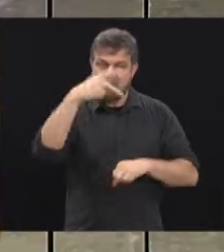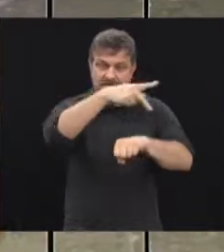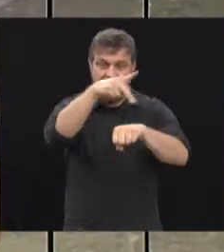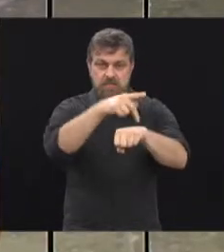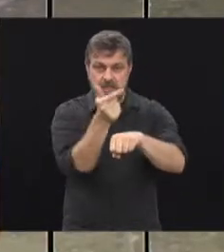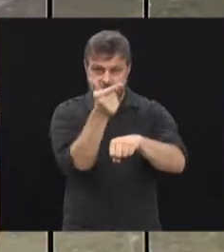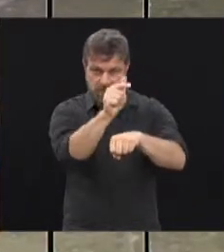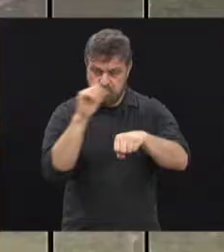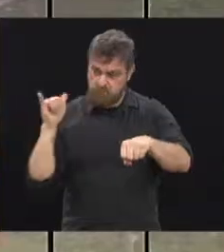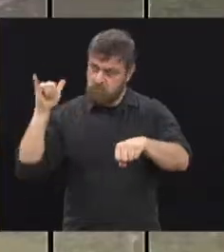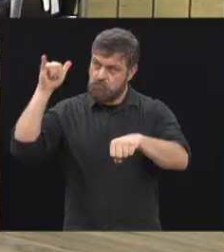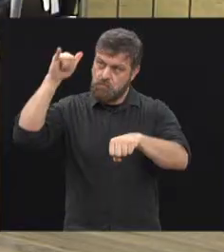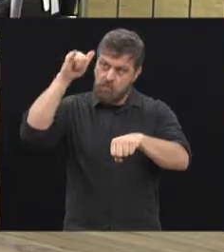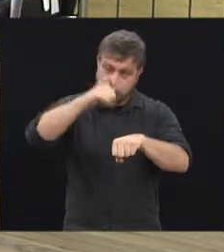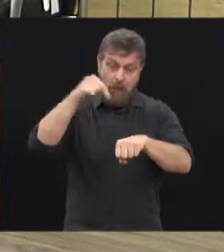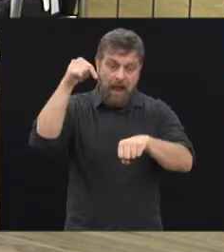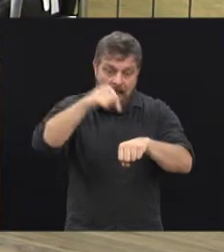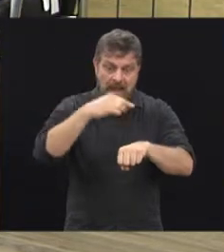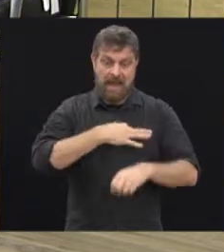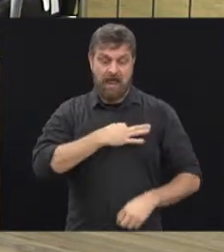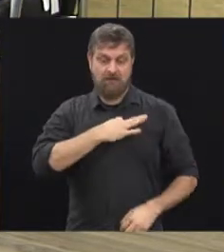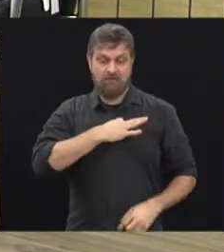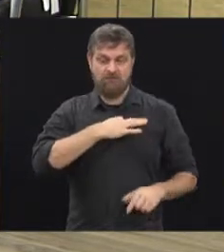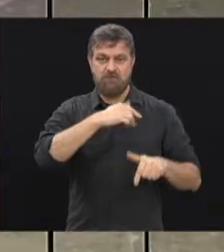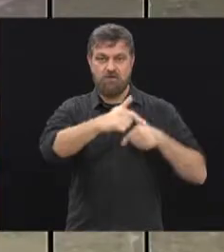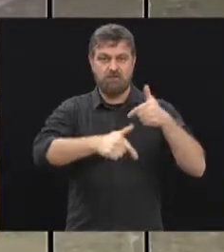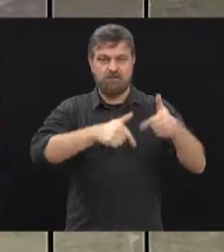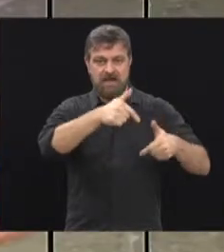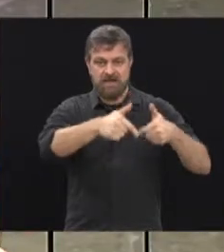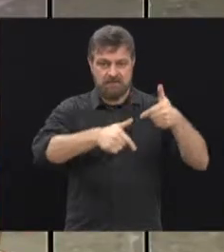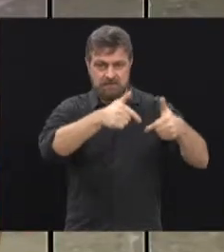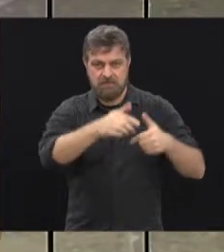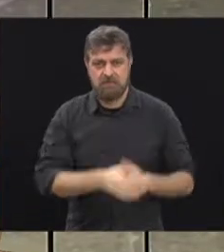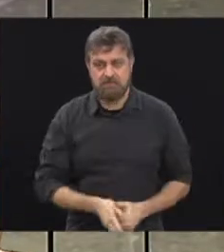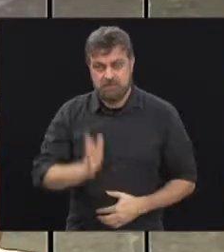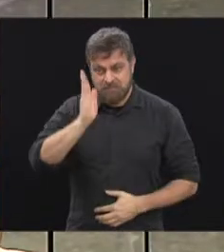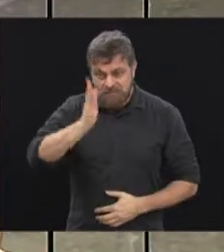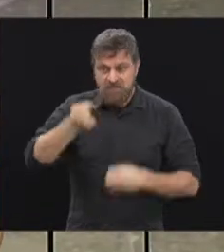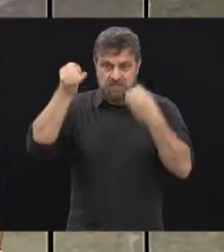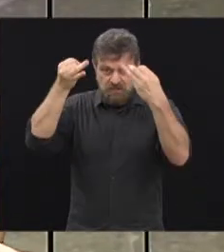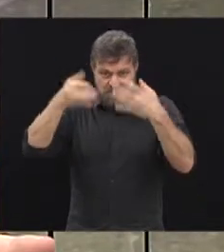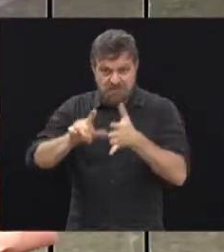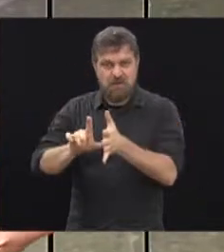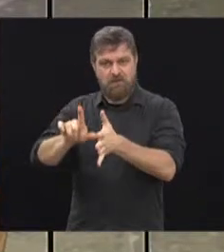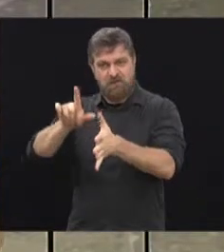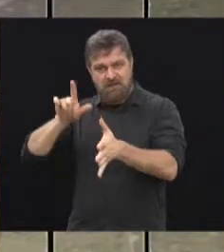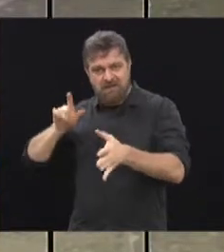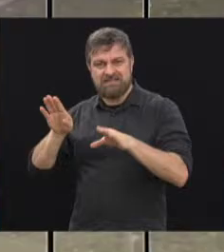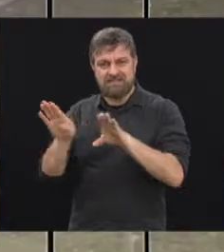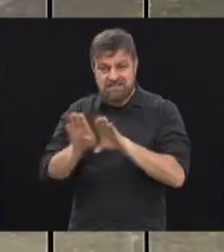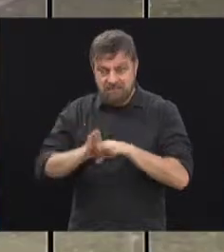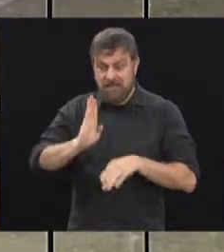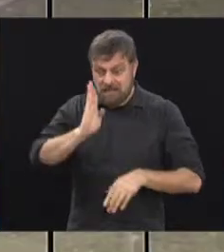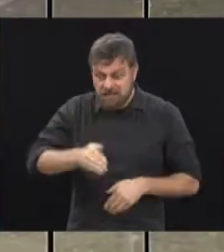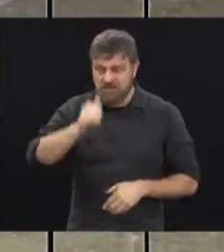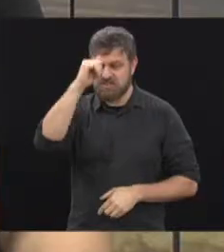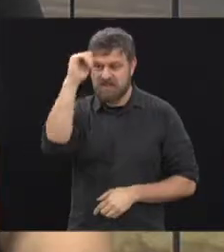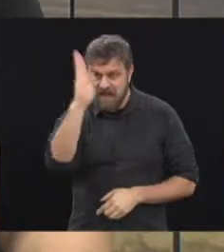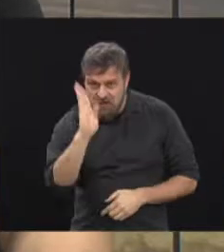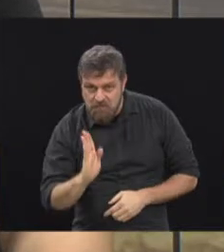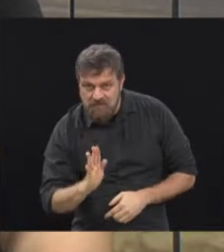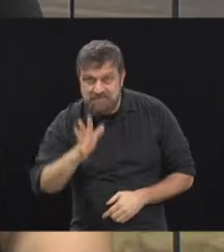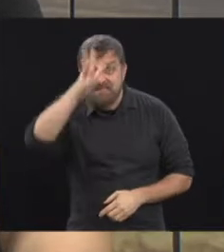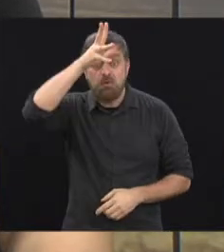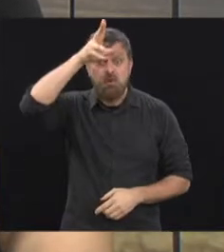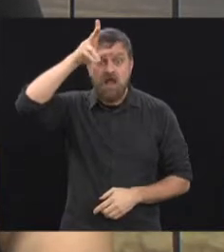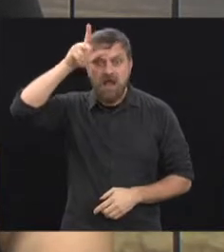trabalho voluntário aliado ao turismo fora do país. No bloco anterior ela estava contando também que já estão aí viajando na Amazônia